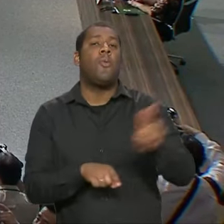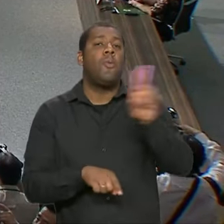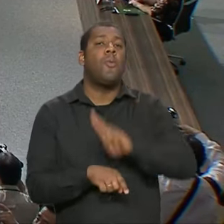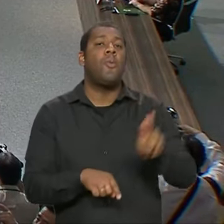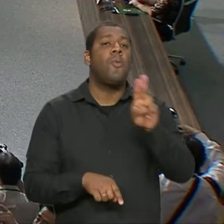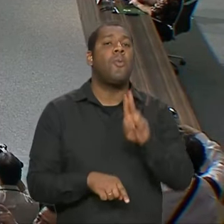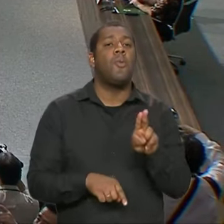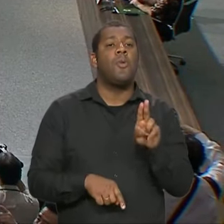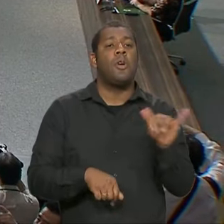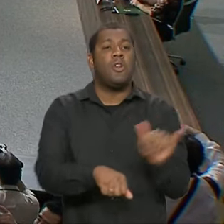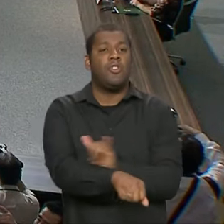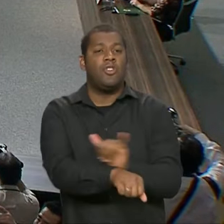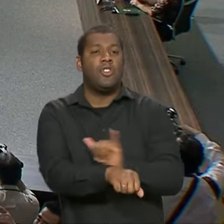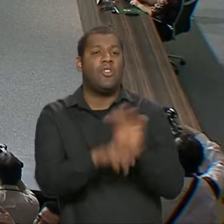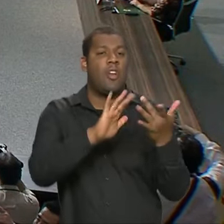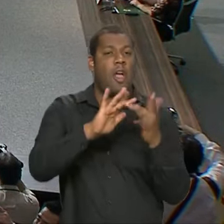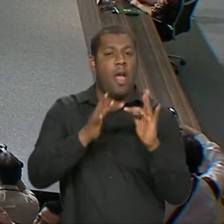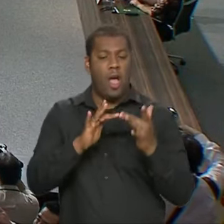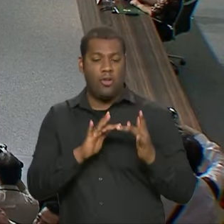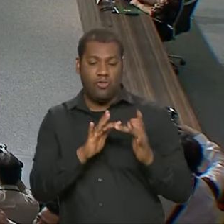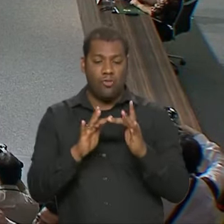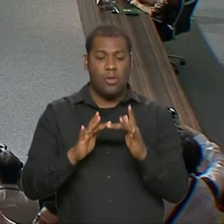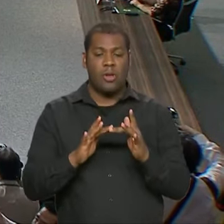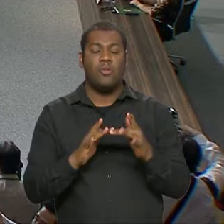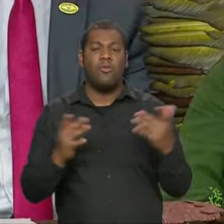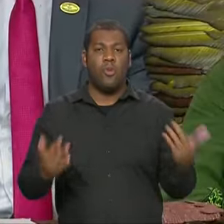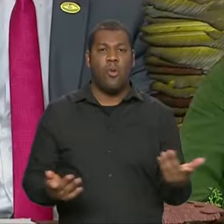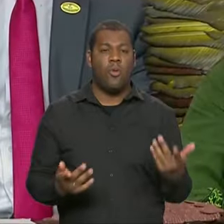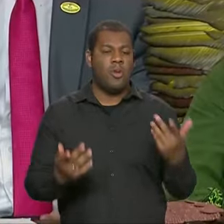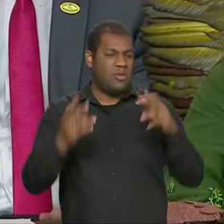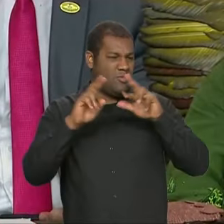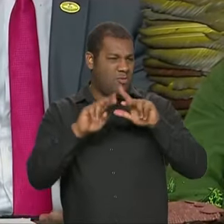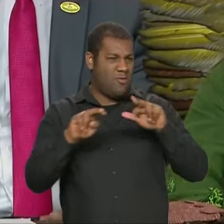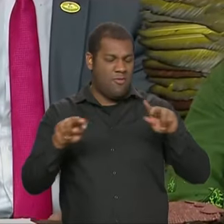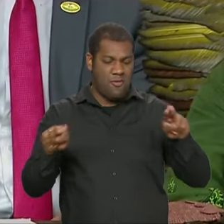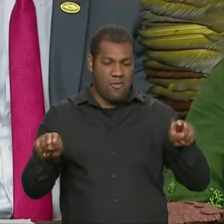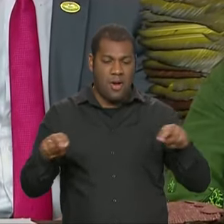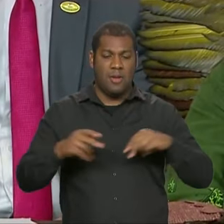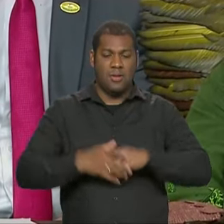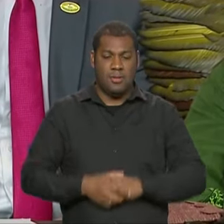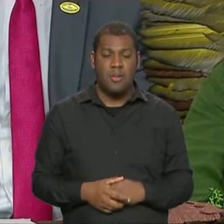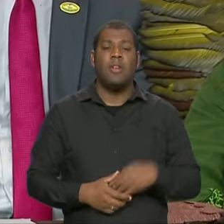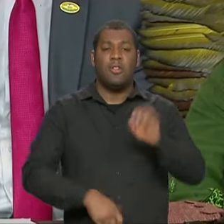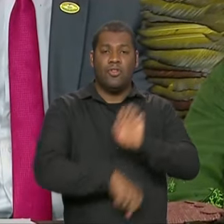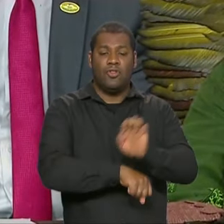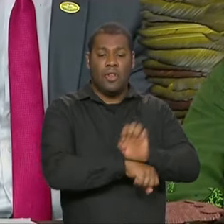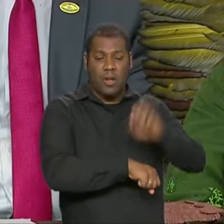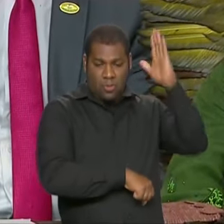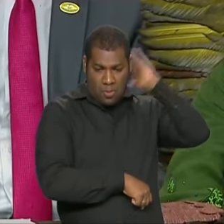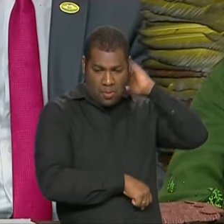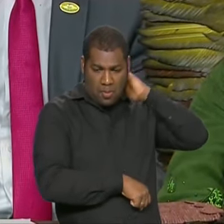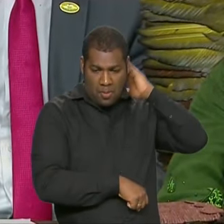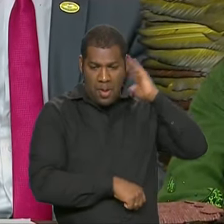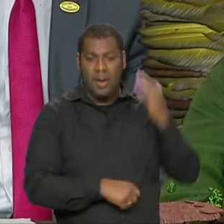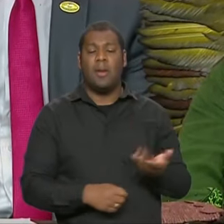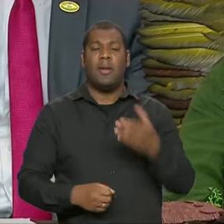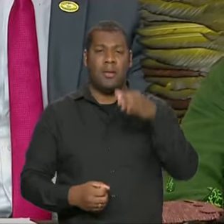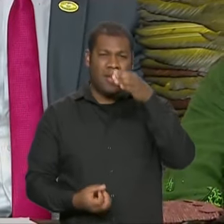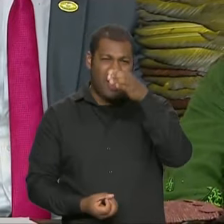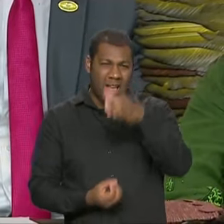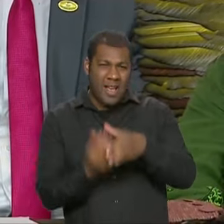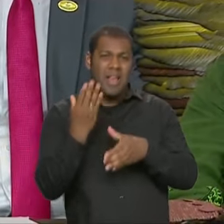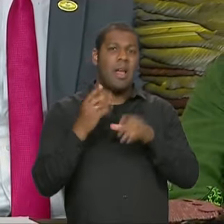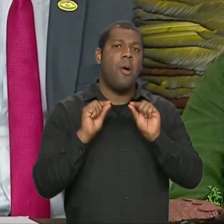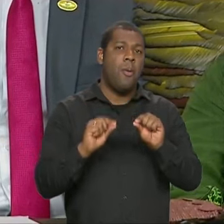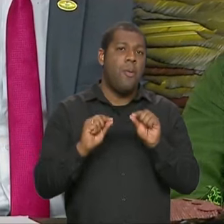ferramentas para a articulação dos diversos atores-chave. No Pará, estamos criando as condições para